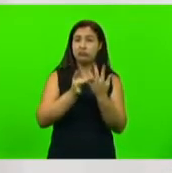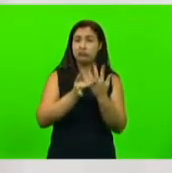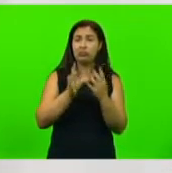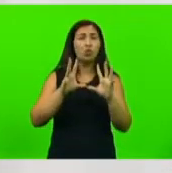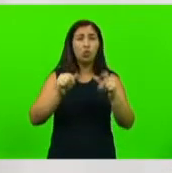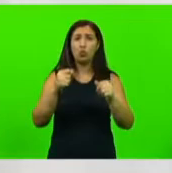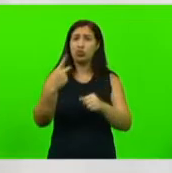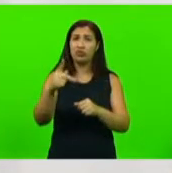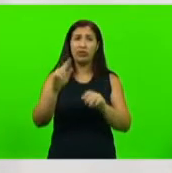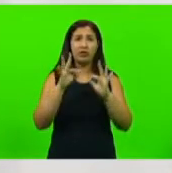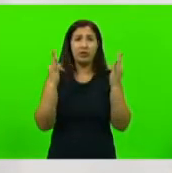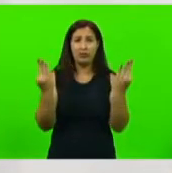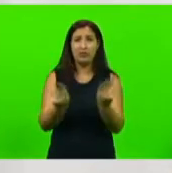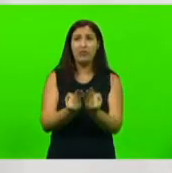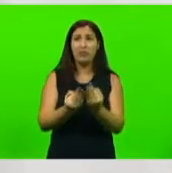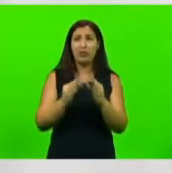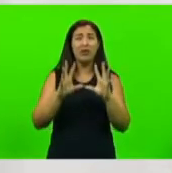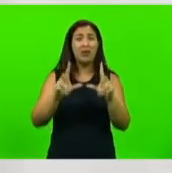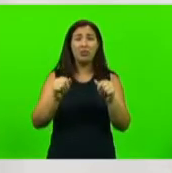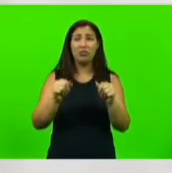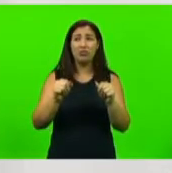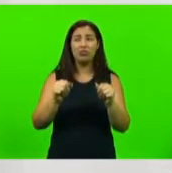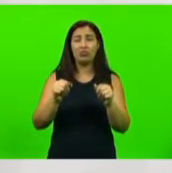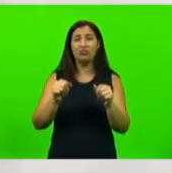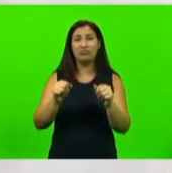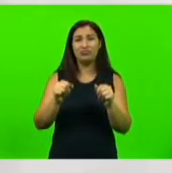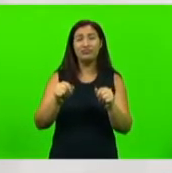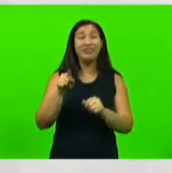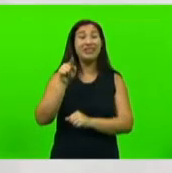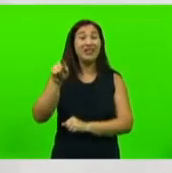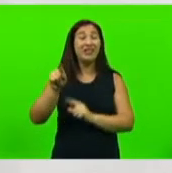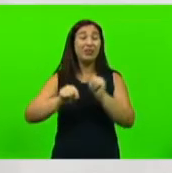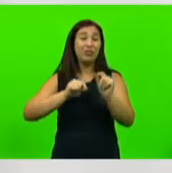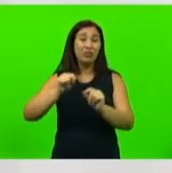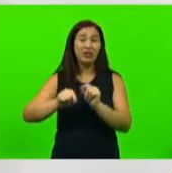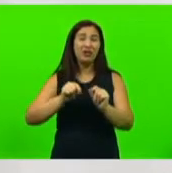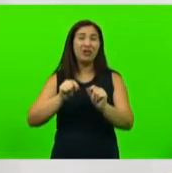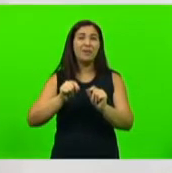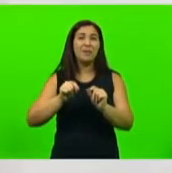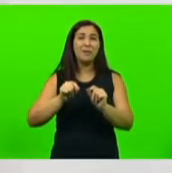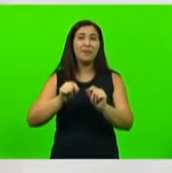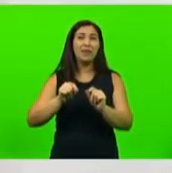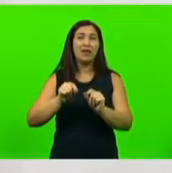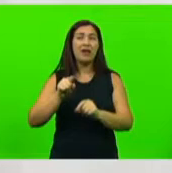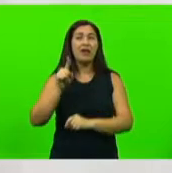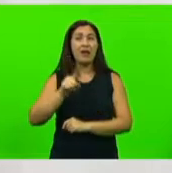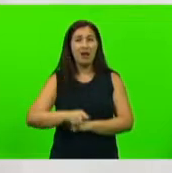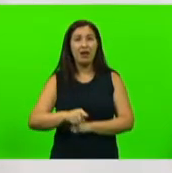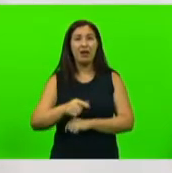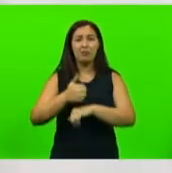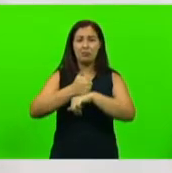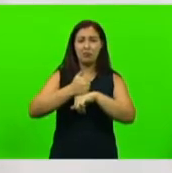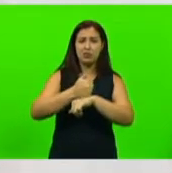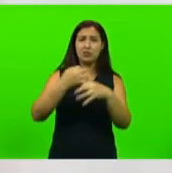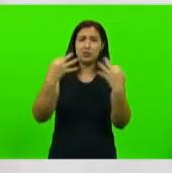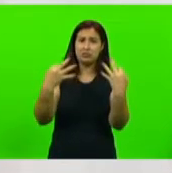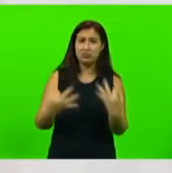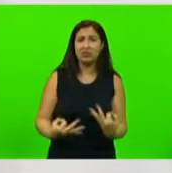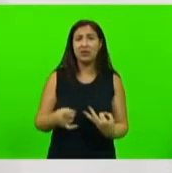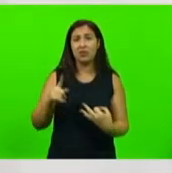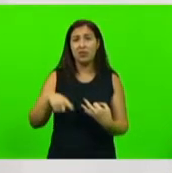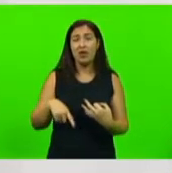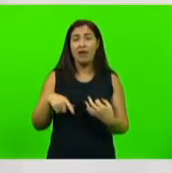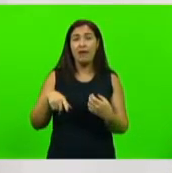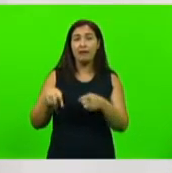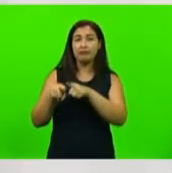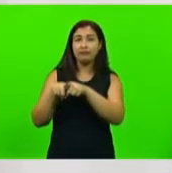todos sempre muito ligados conosco, e ele, um grande profissional. É irmão do